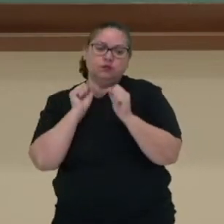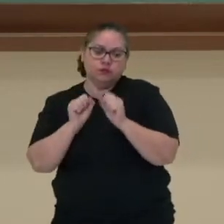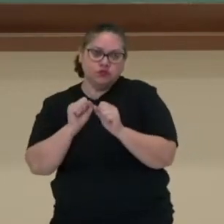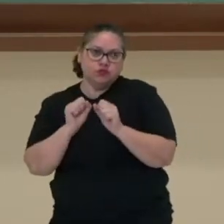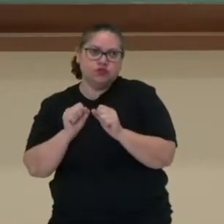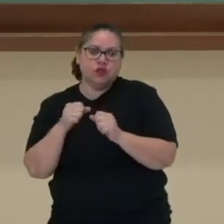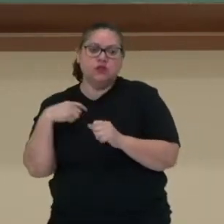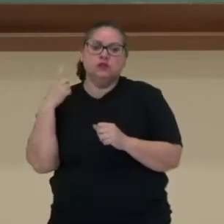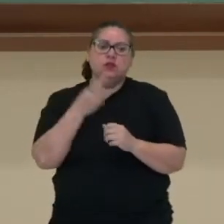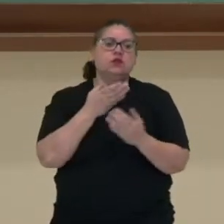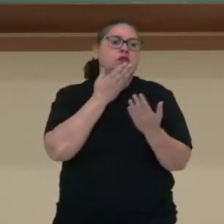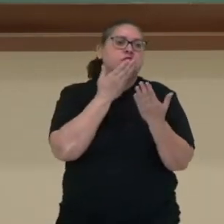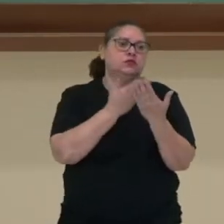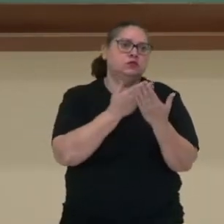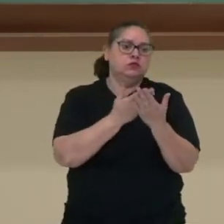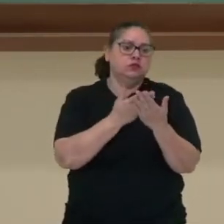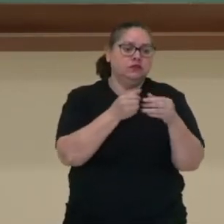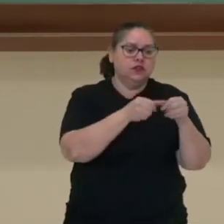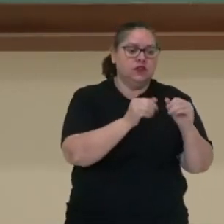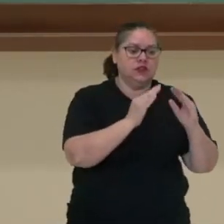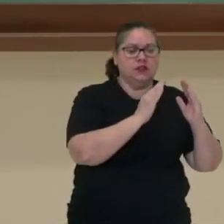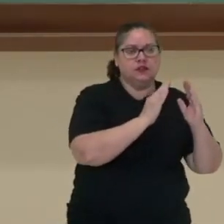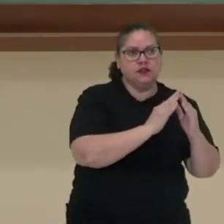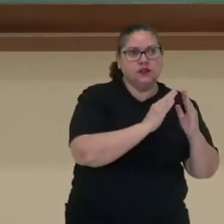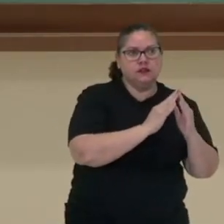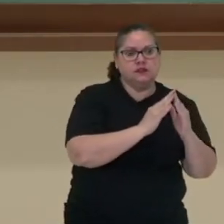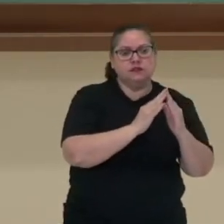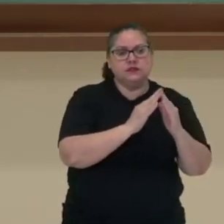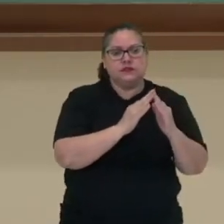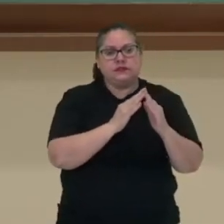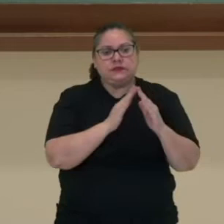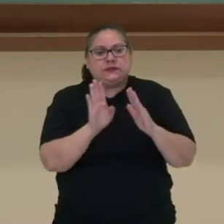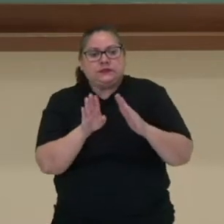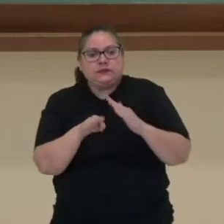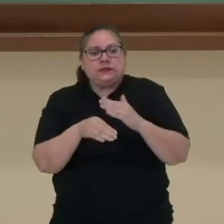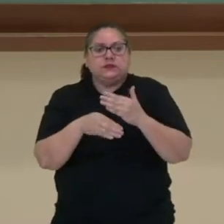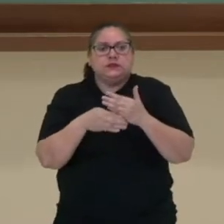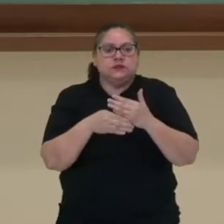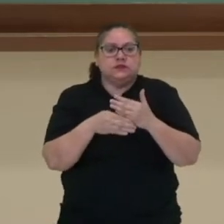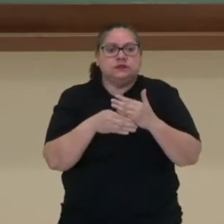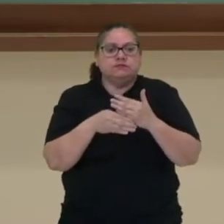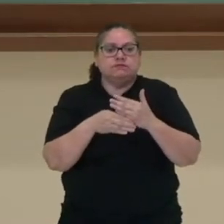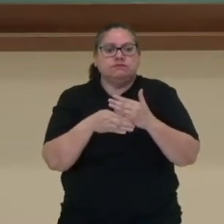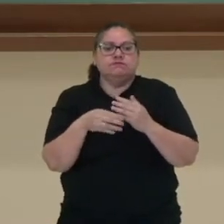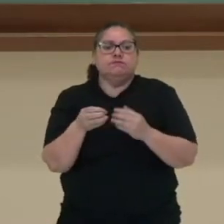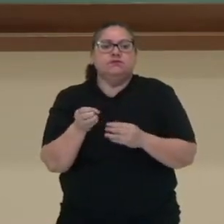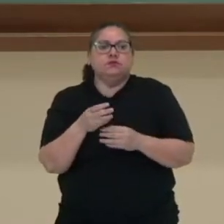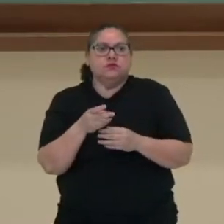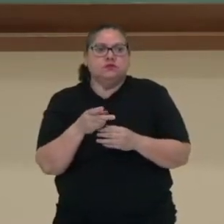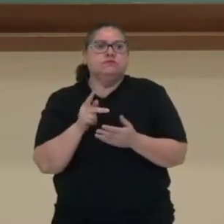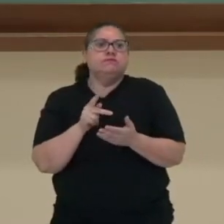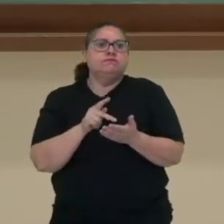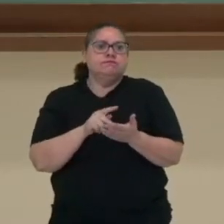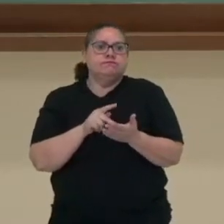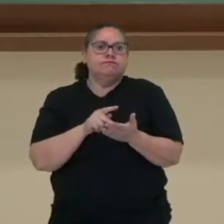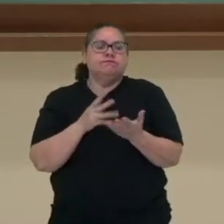nós estudantes tivemos que ficar em casa e nos adaptar a esta nova